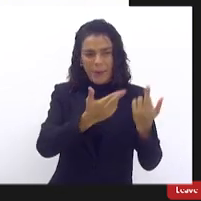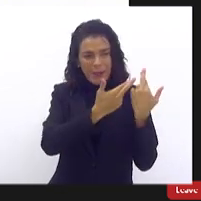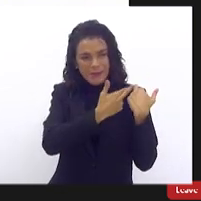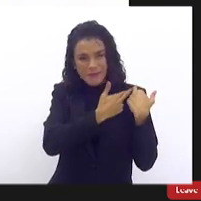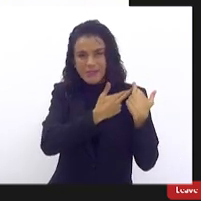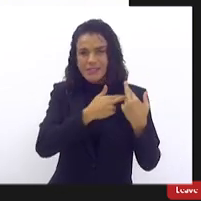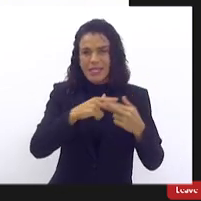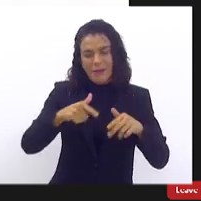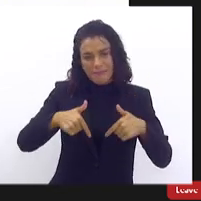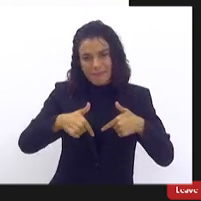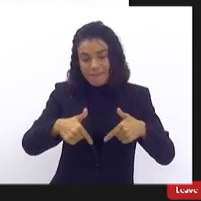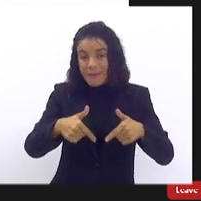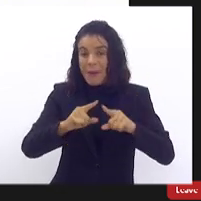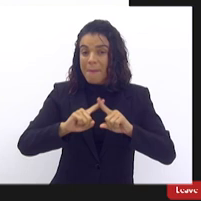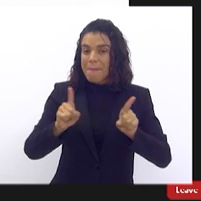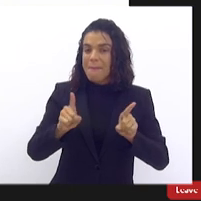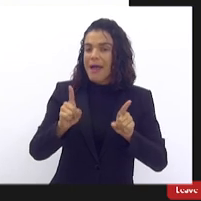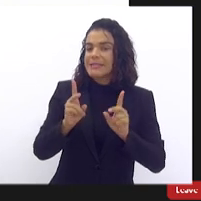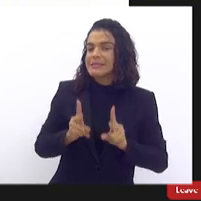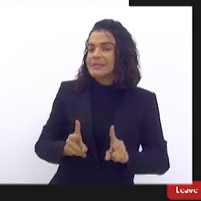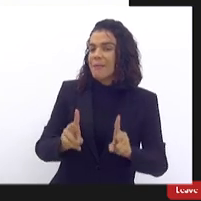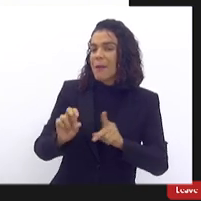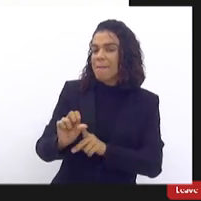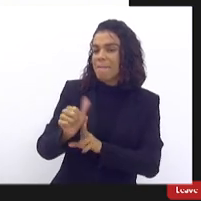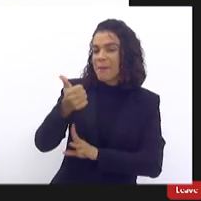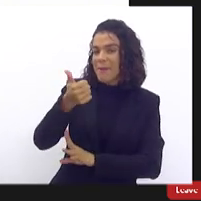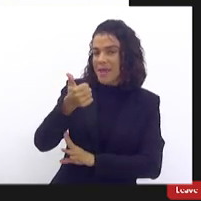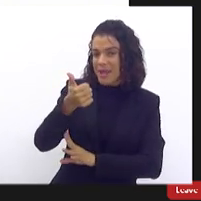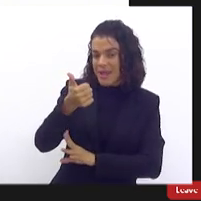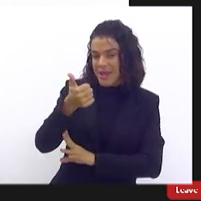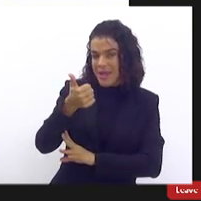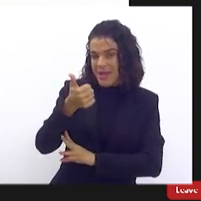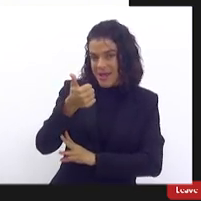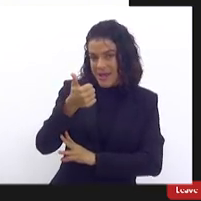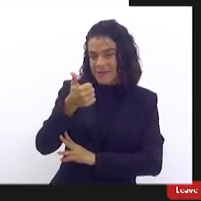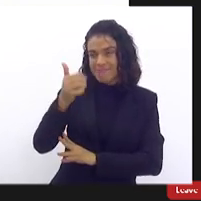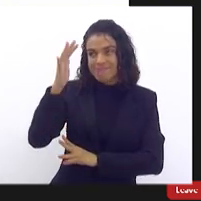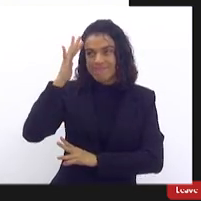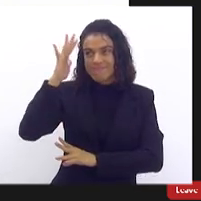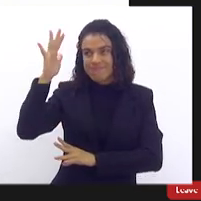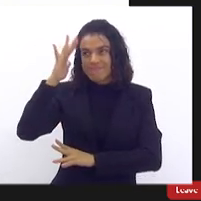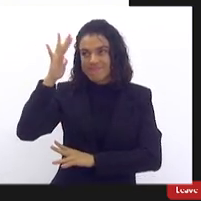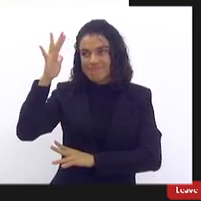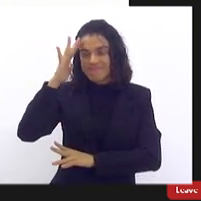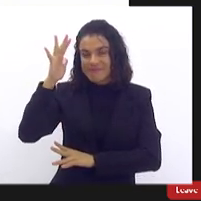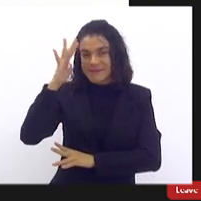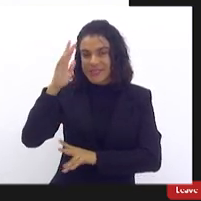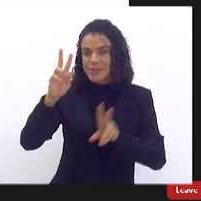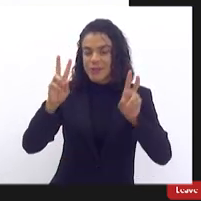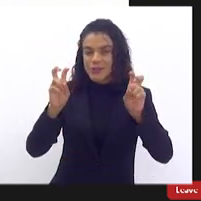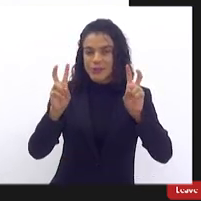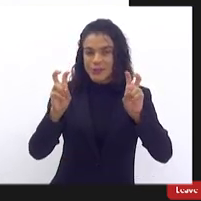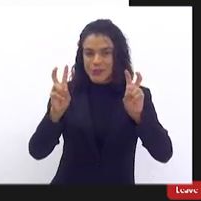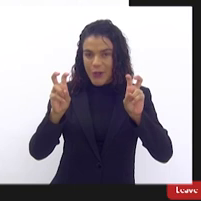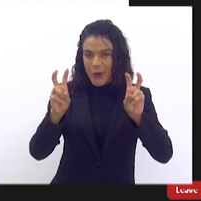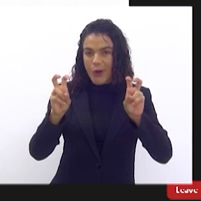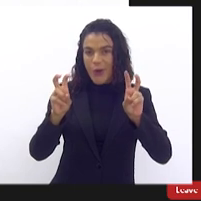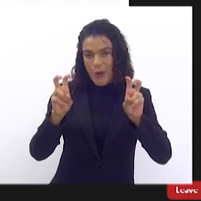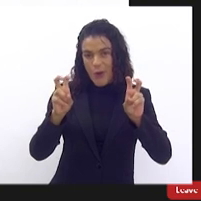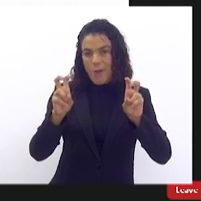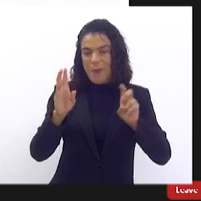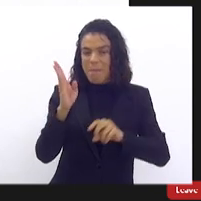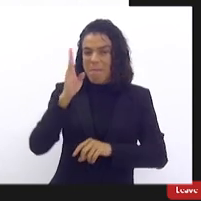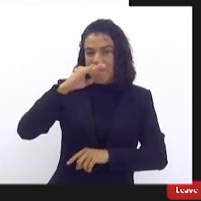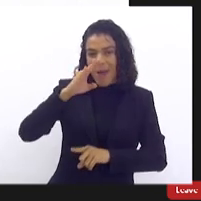né? Mas costuma ser a primeira coisa que a gente costuma pensar quando a gente pensa em um mal